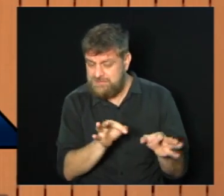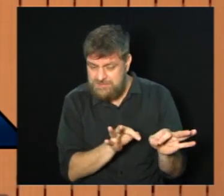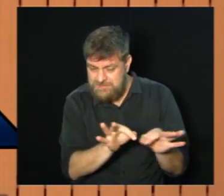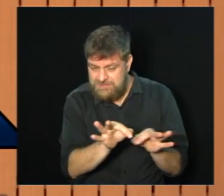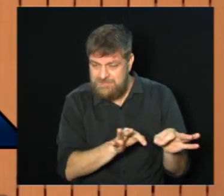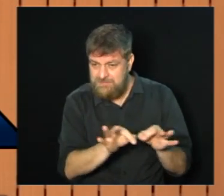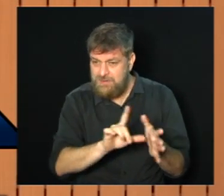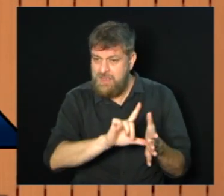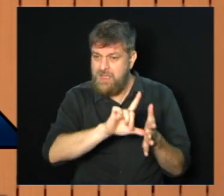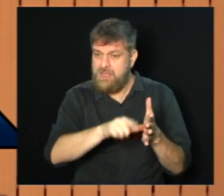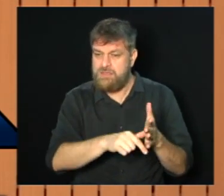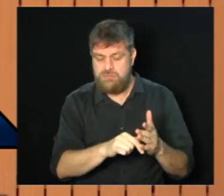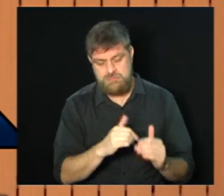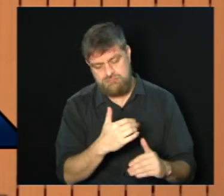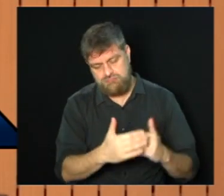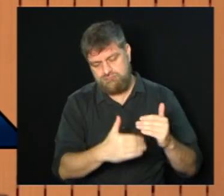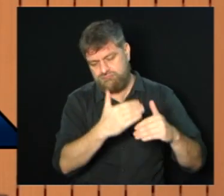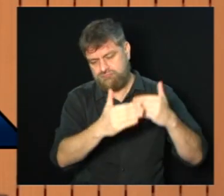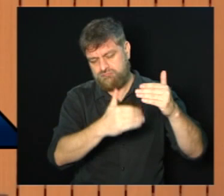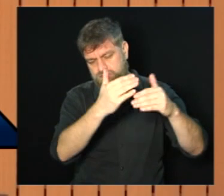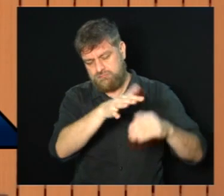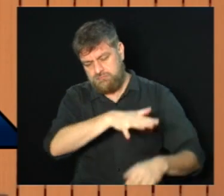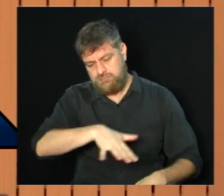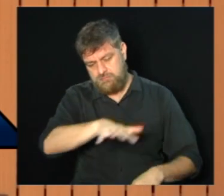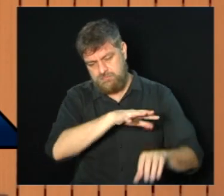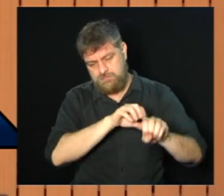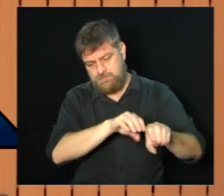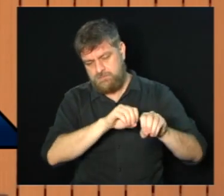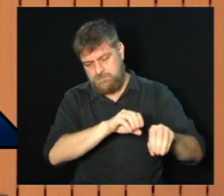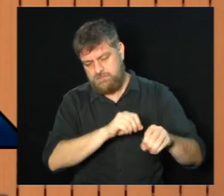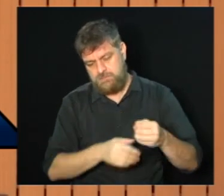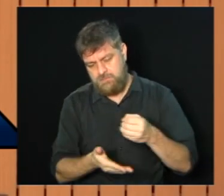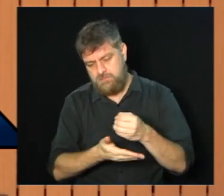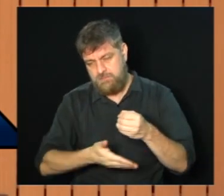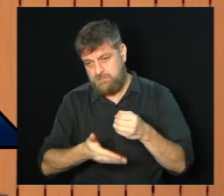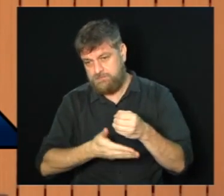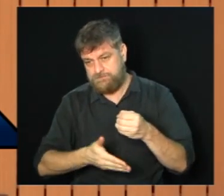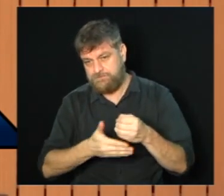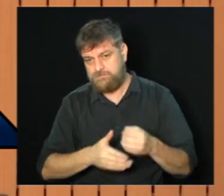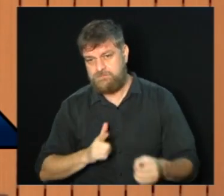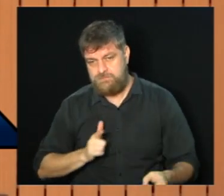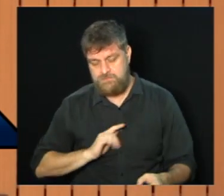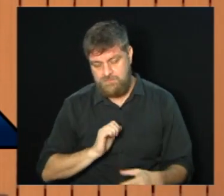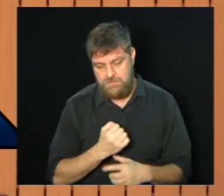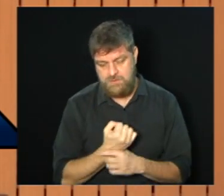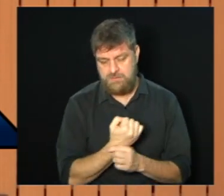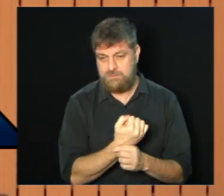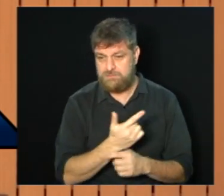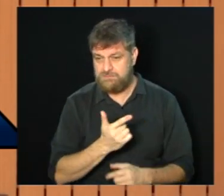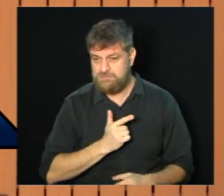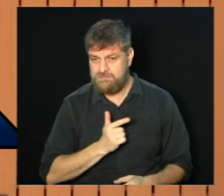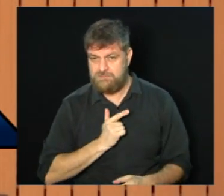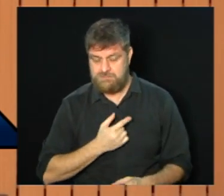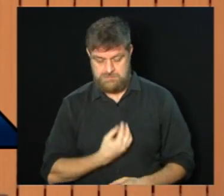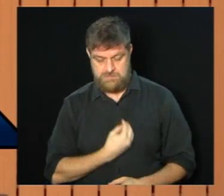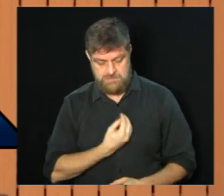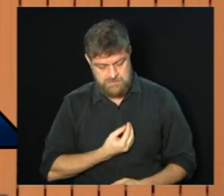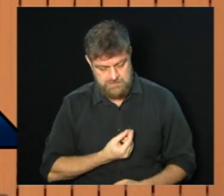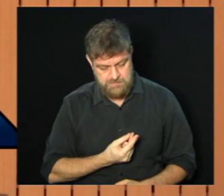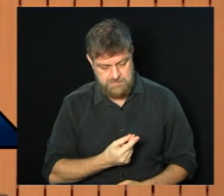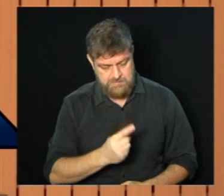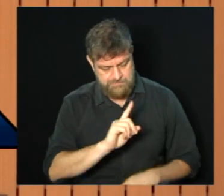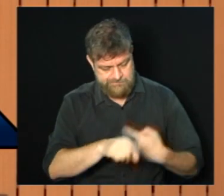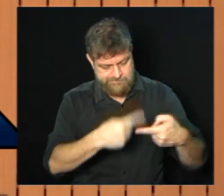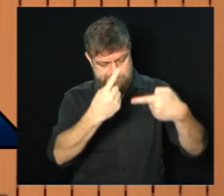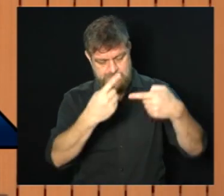preparada depois para o seu percurso na educação fundamental, que vai garantir o seu projeto de vida. Então,